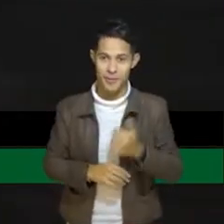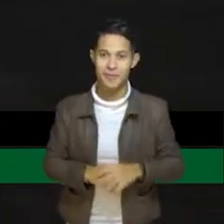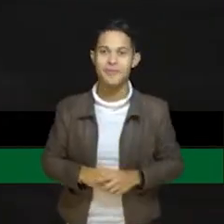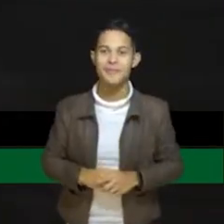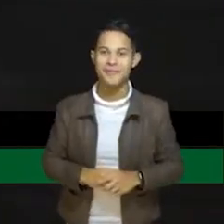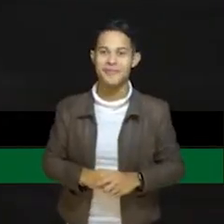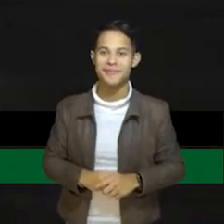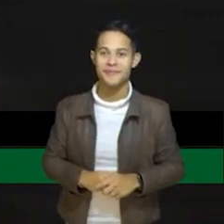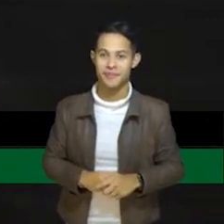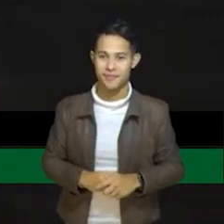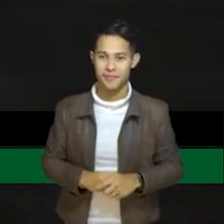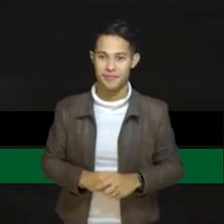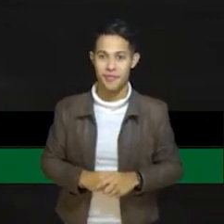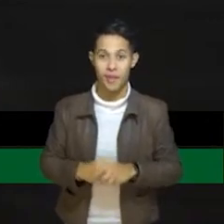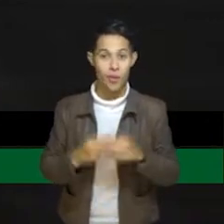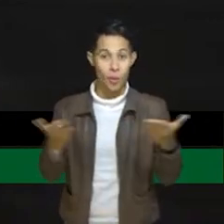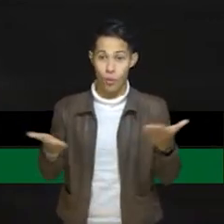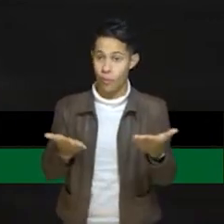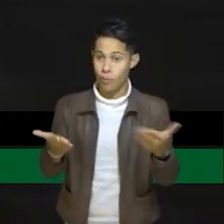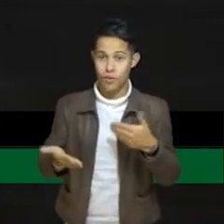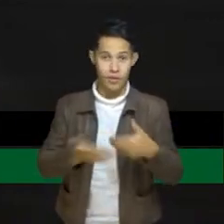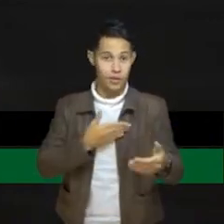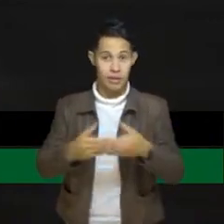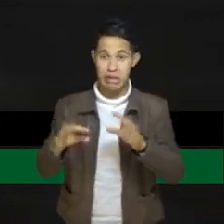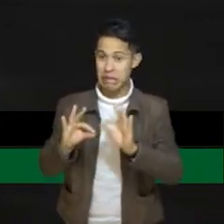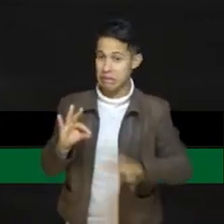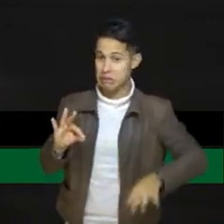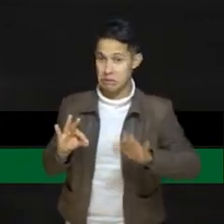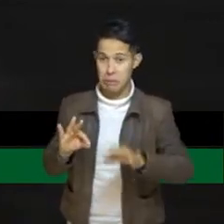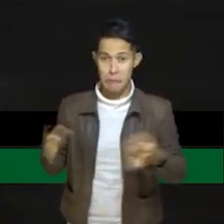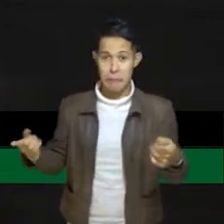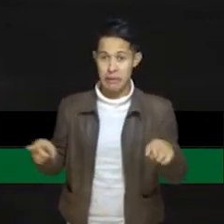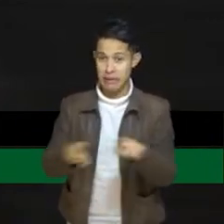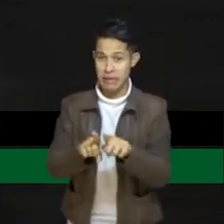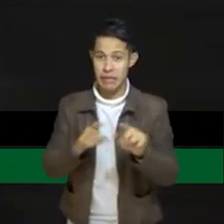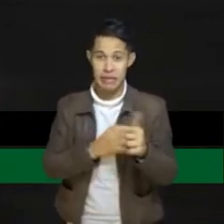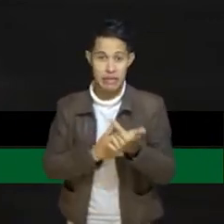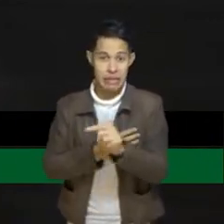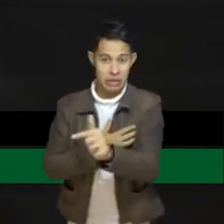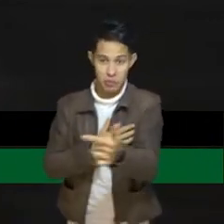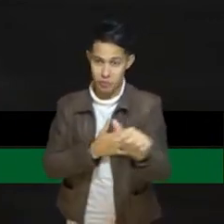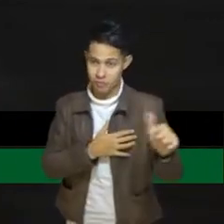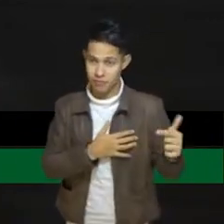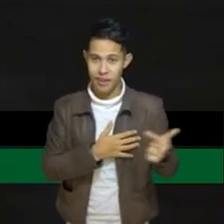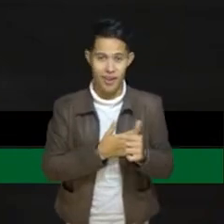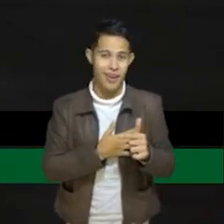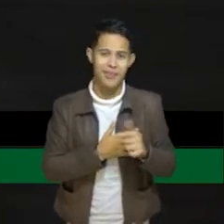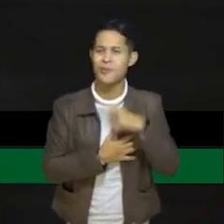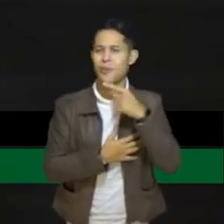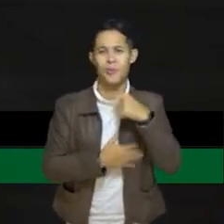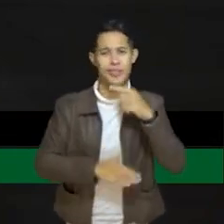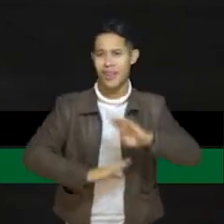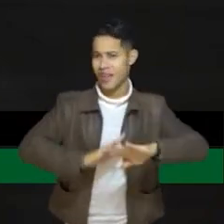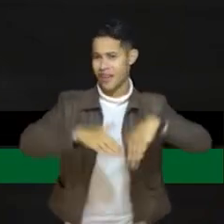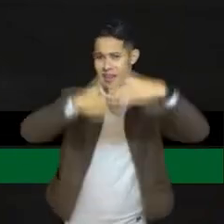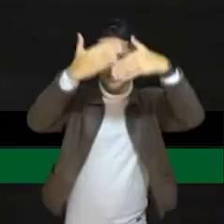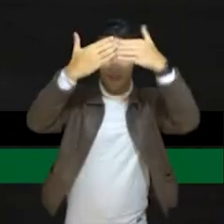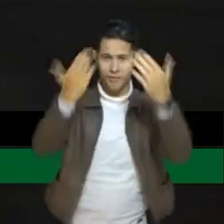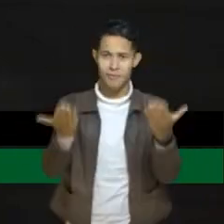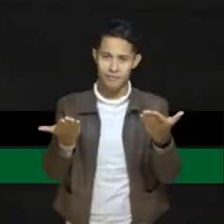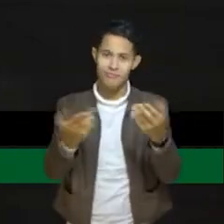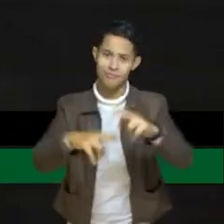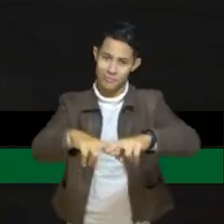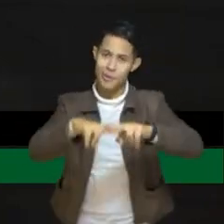Hoje, qualquer entidade, né, sem parcerias, ela não consegue desenvolver suas atividades, né? Então, a gente